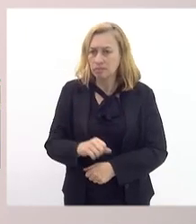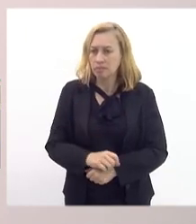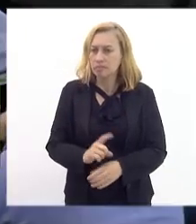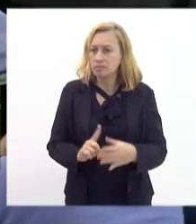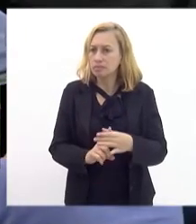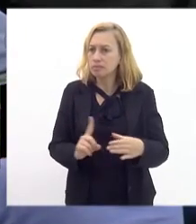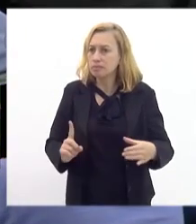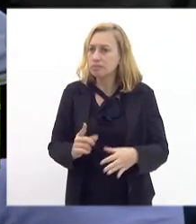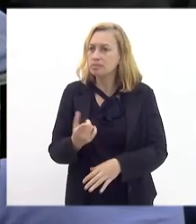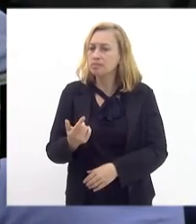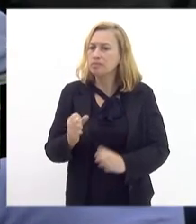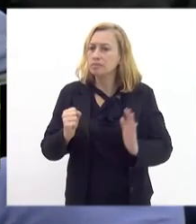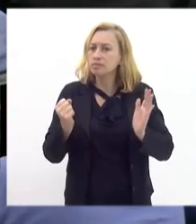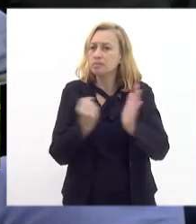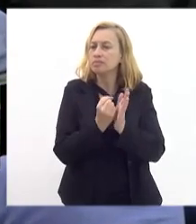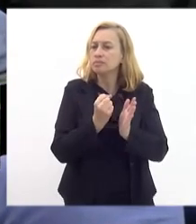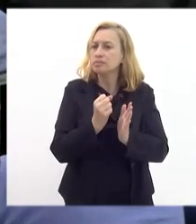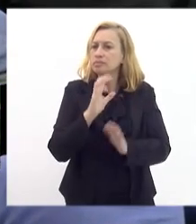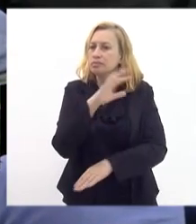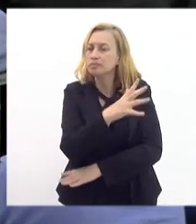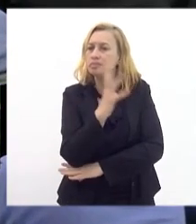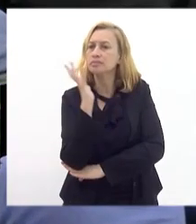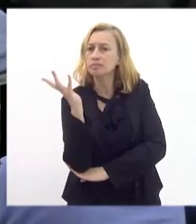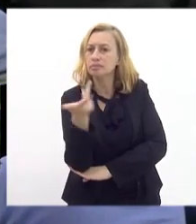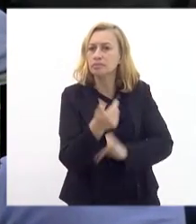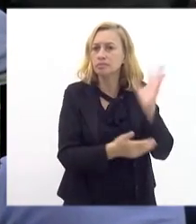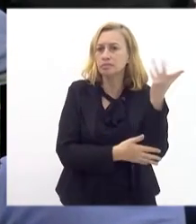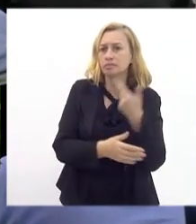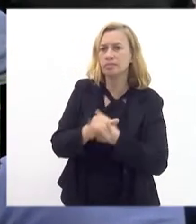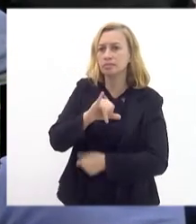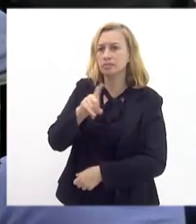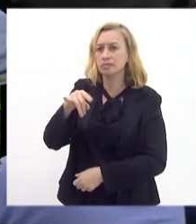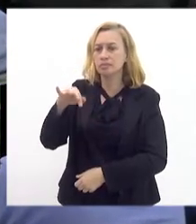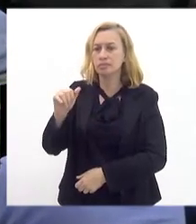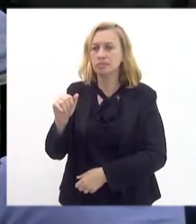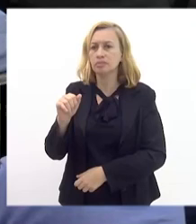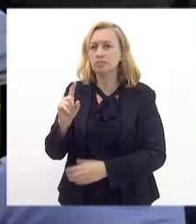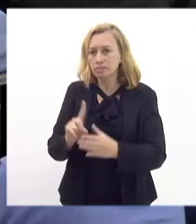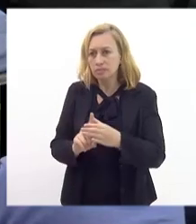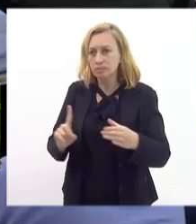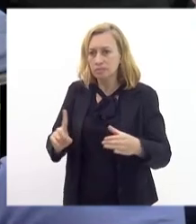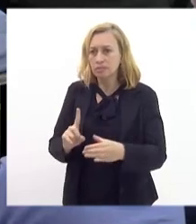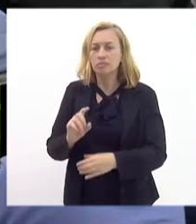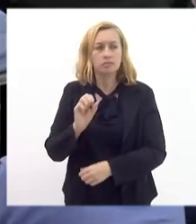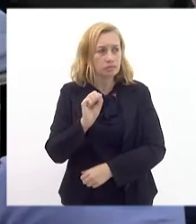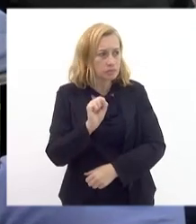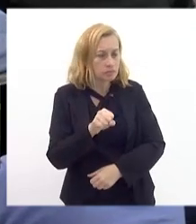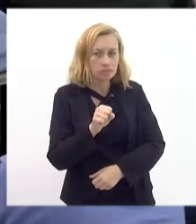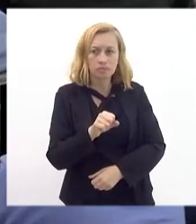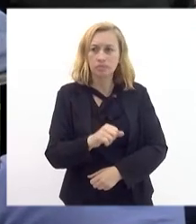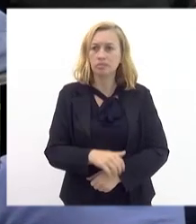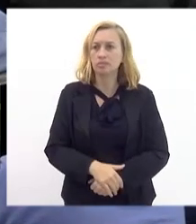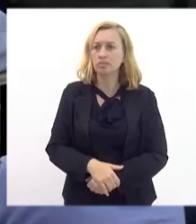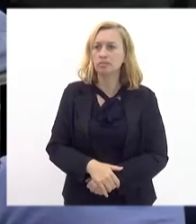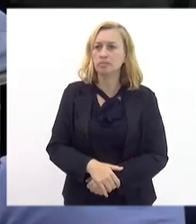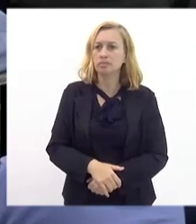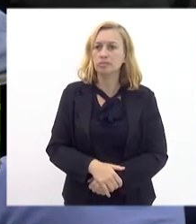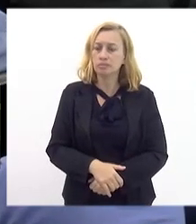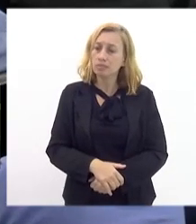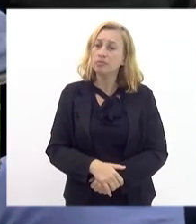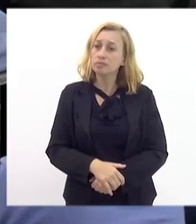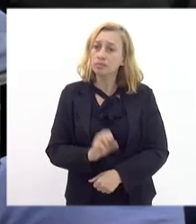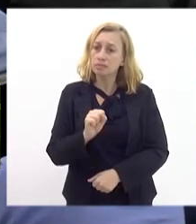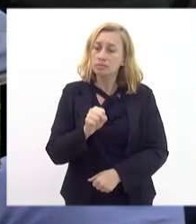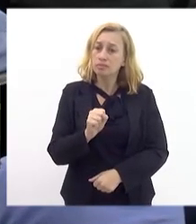então você tem aqui impacto ambiental positivo isoladamente isolado impacto ambiental positivo